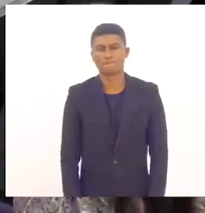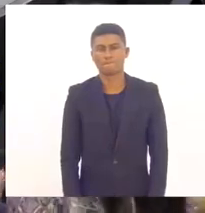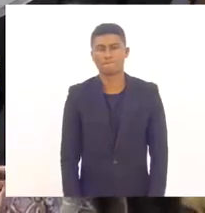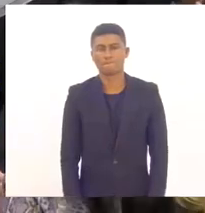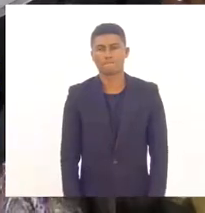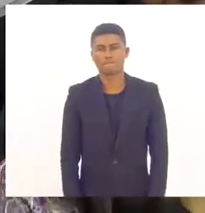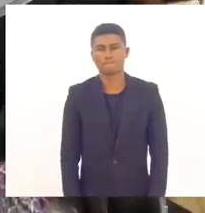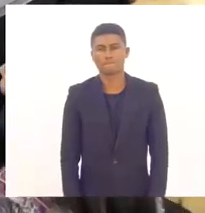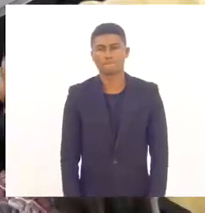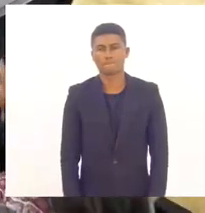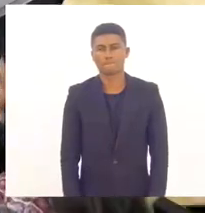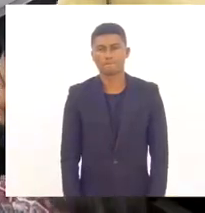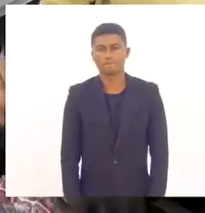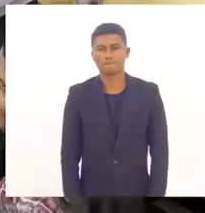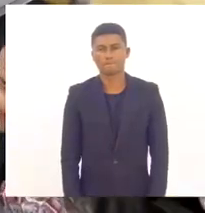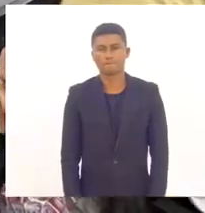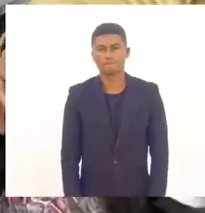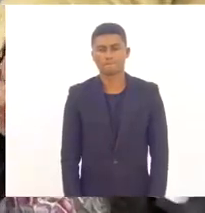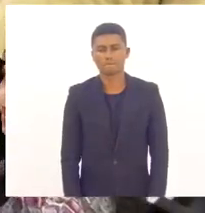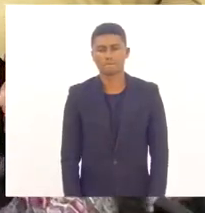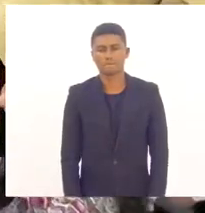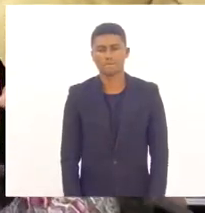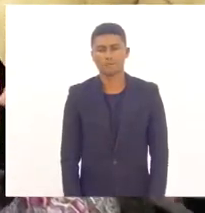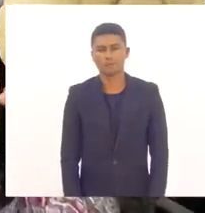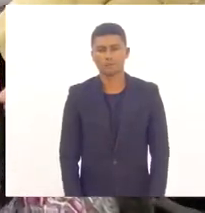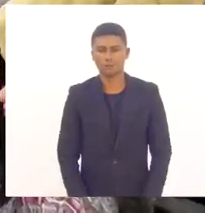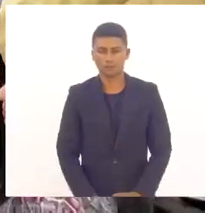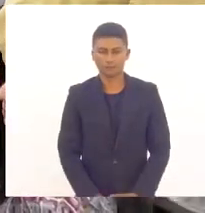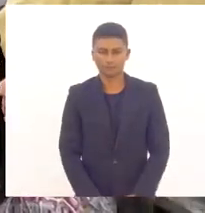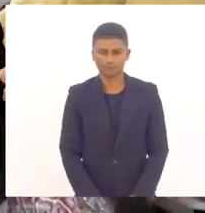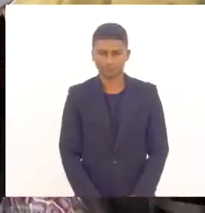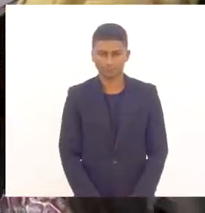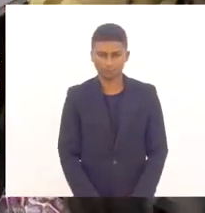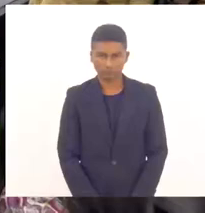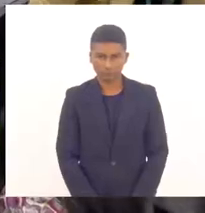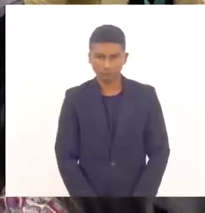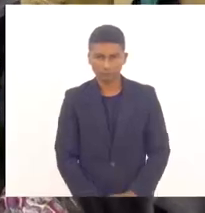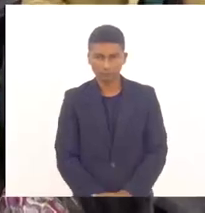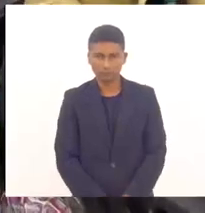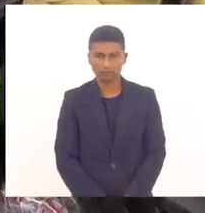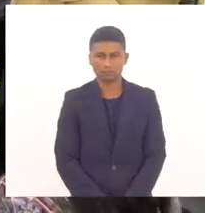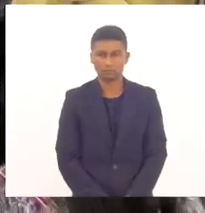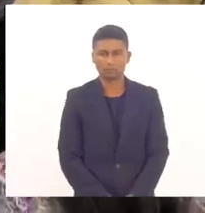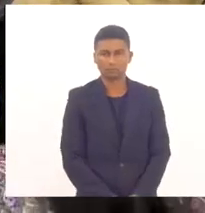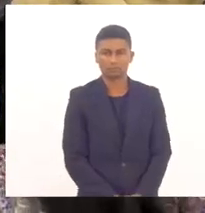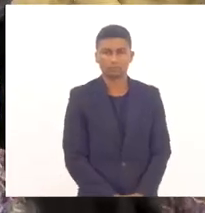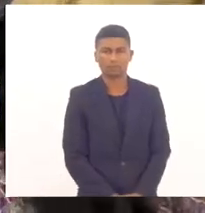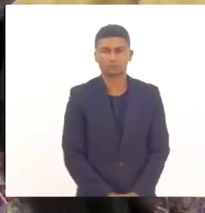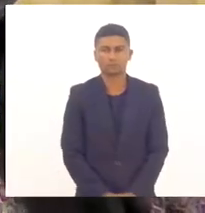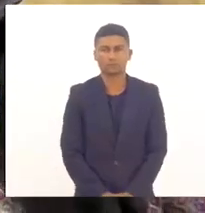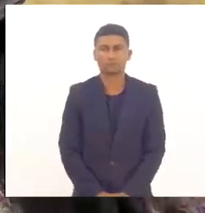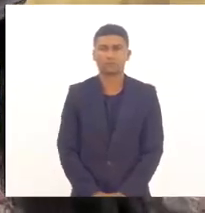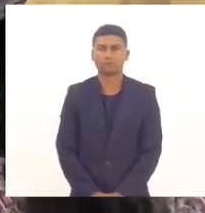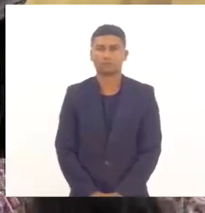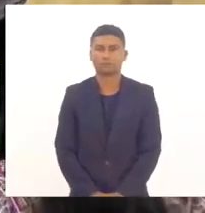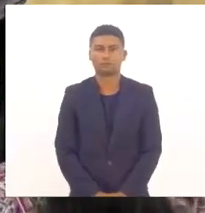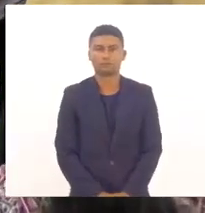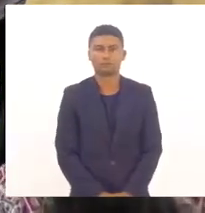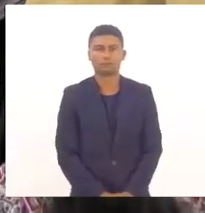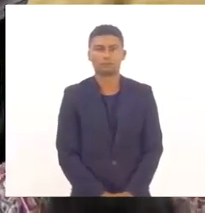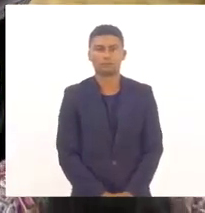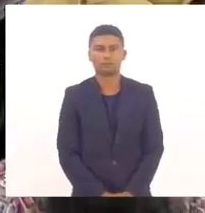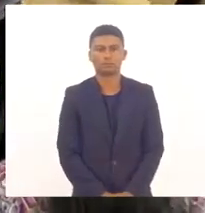Que barulheira é essa aqui? Não precisa nada disso aí, não, Curumim. Hein? Não precisa nada disso. Está aberto aí. Boa tarde,